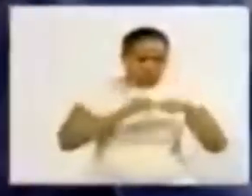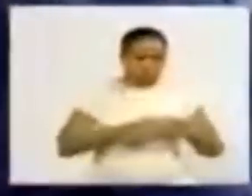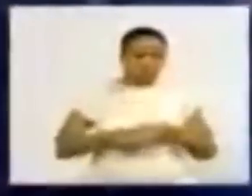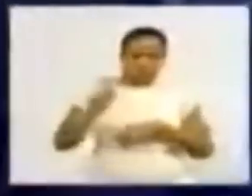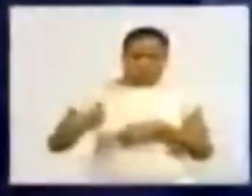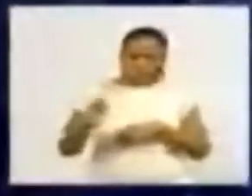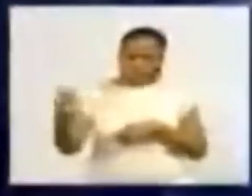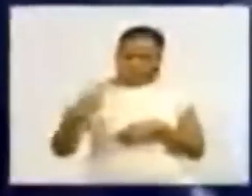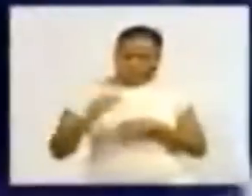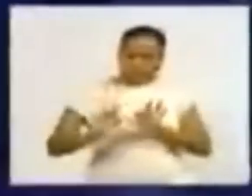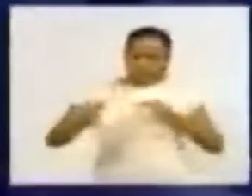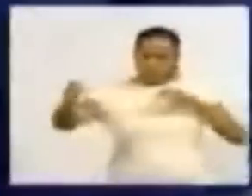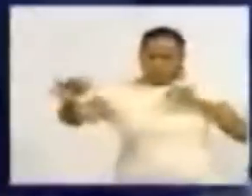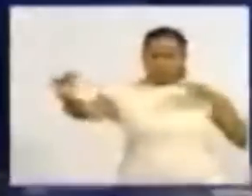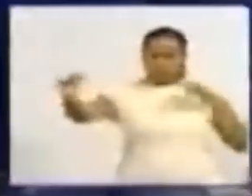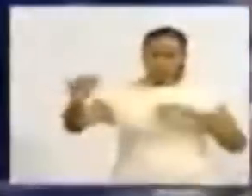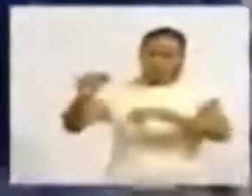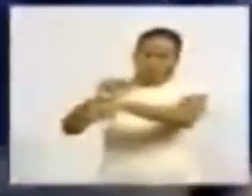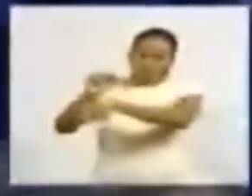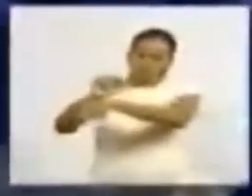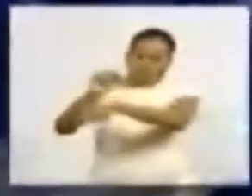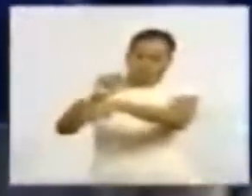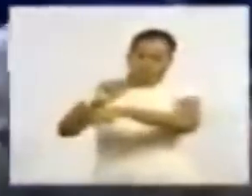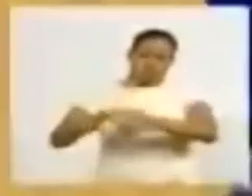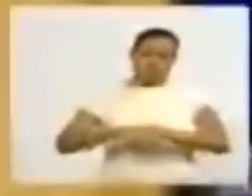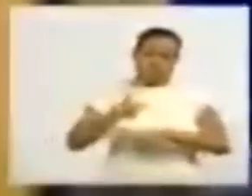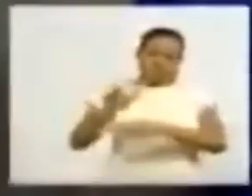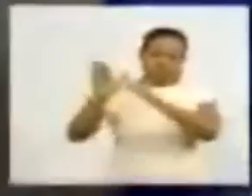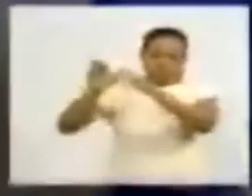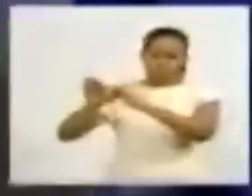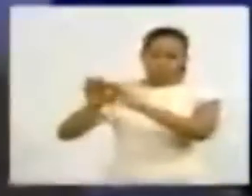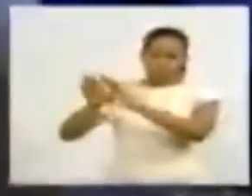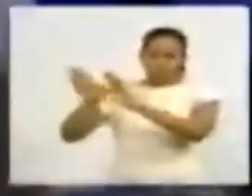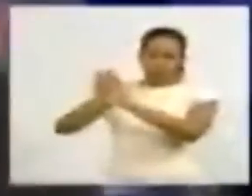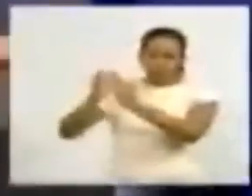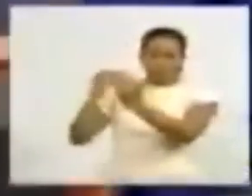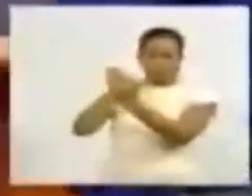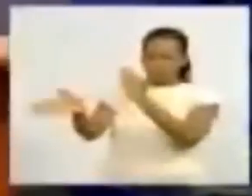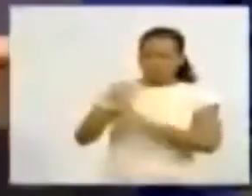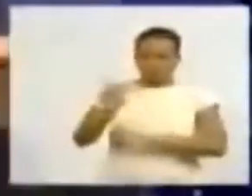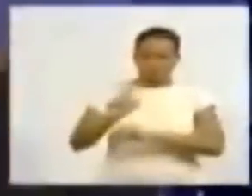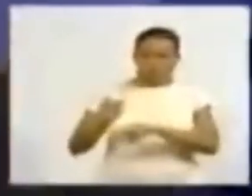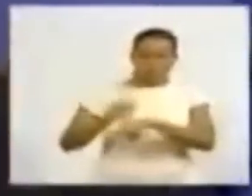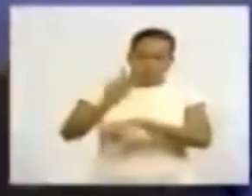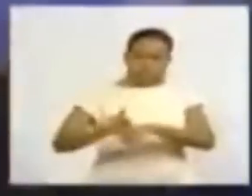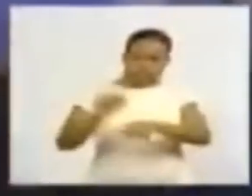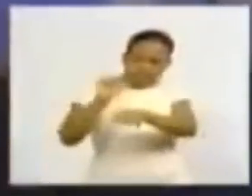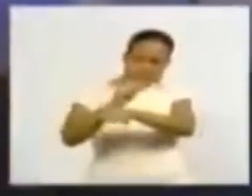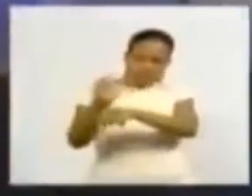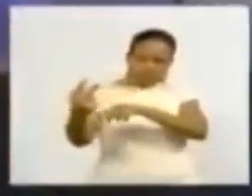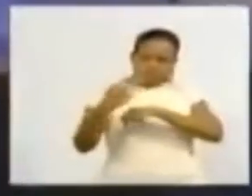ele me viu de longe, parou onde estava. Ele poderia muito bem ter entrado no quarto dele, mas não. Ele parou e falou